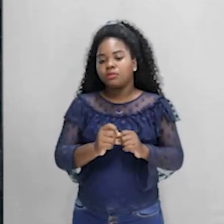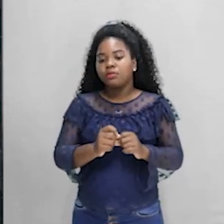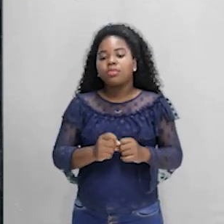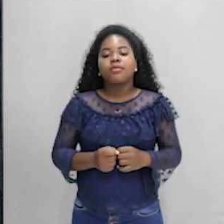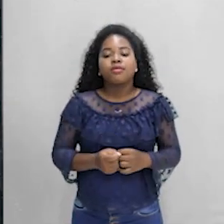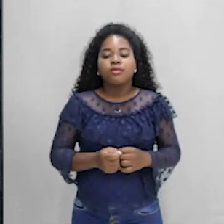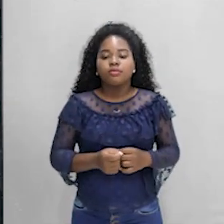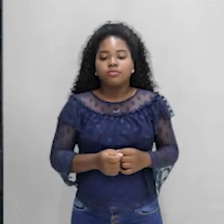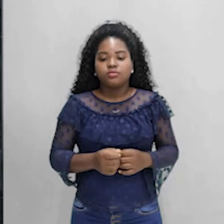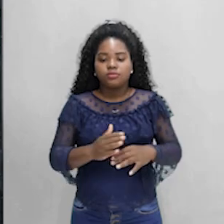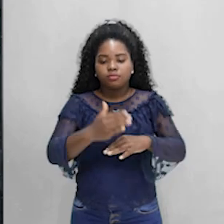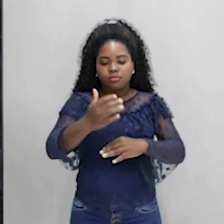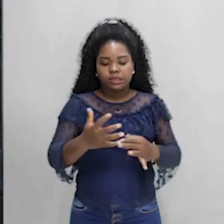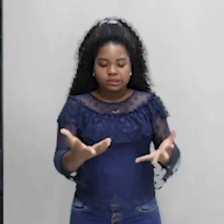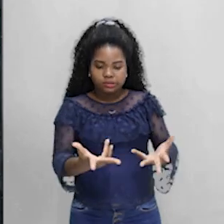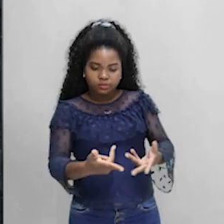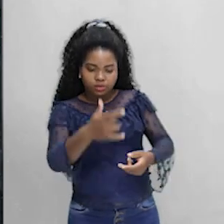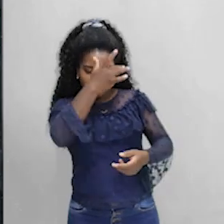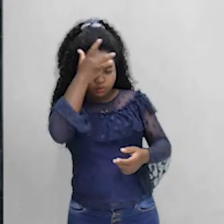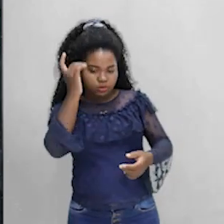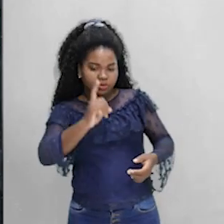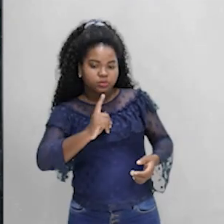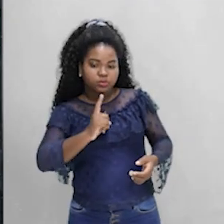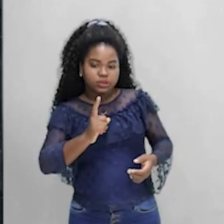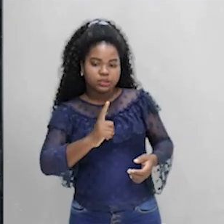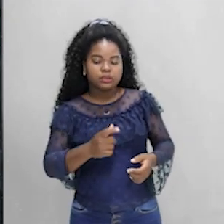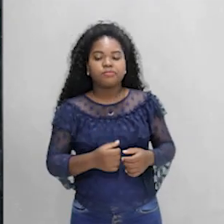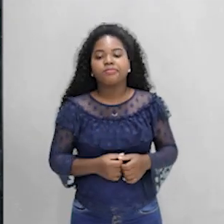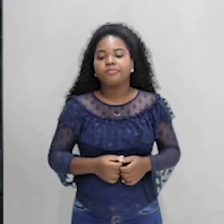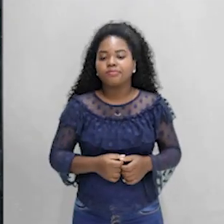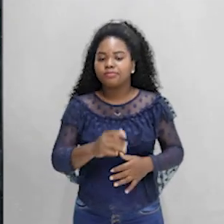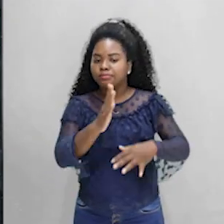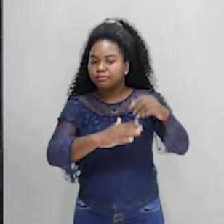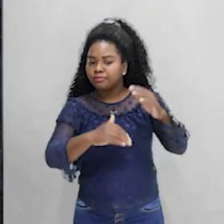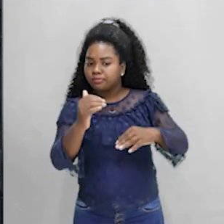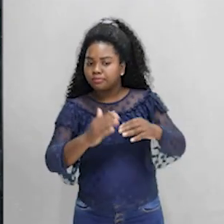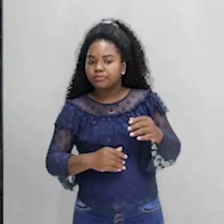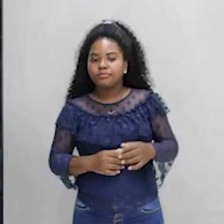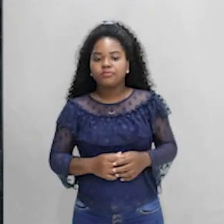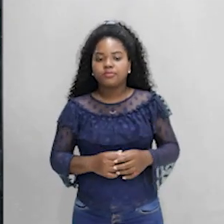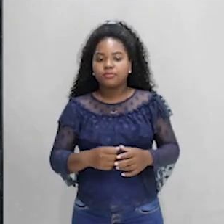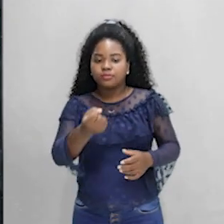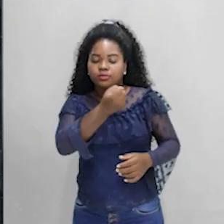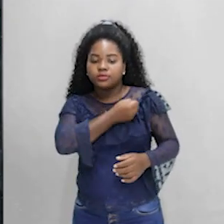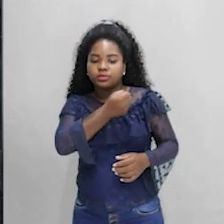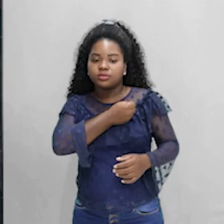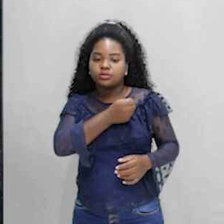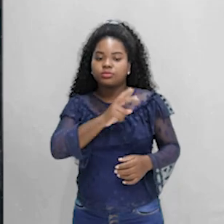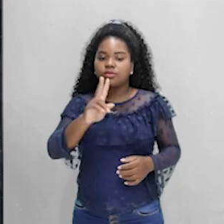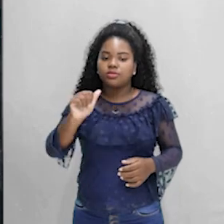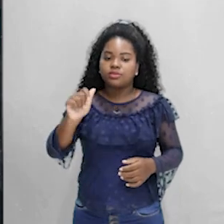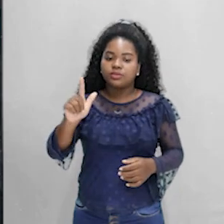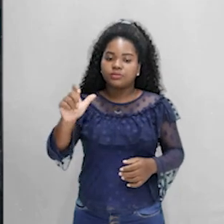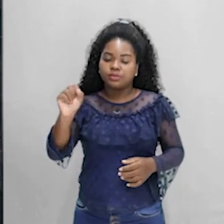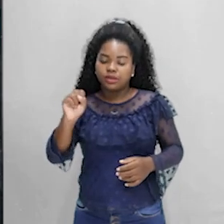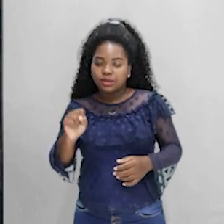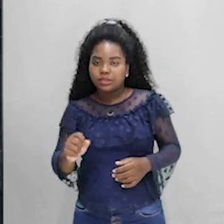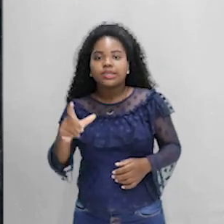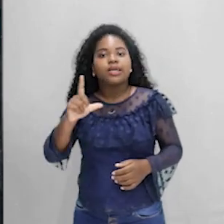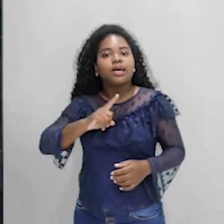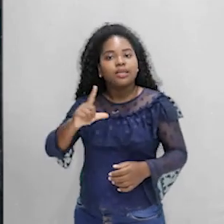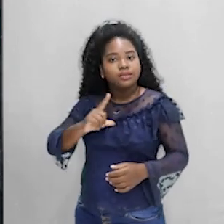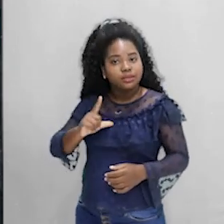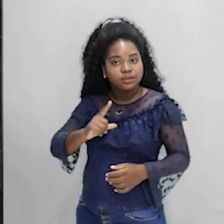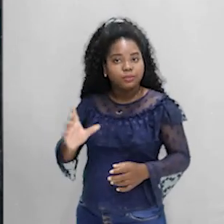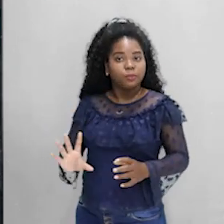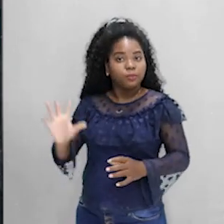qualificação profissional as pessoas possuem, mais número de vagas não preenchidas no mercado de trabalho